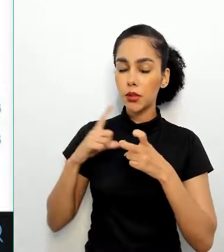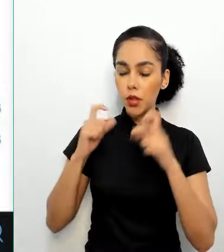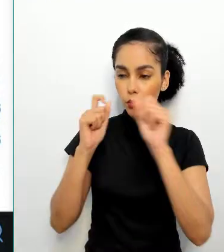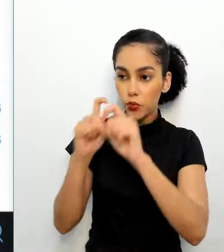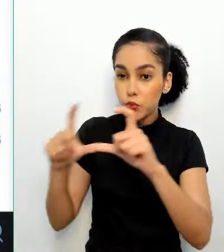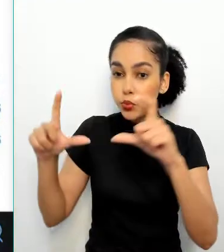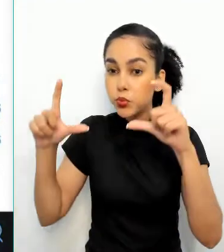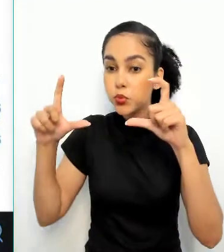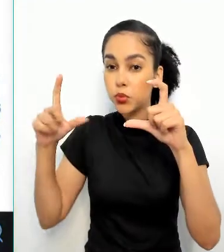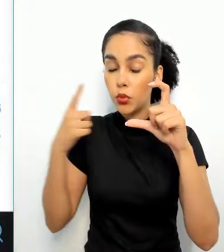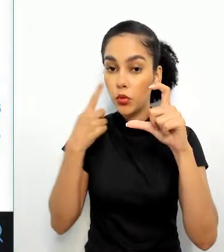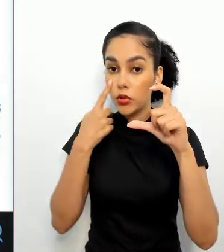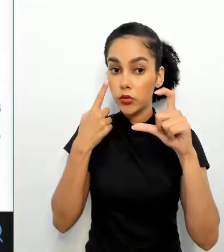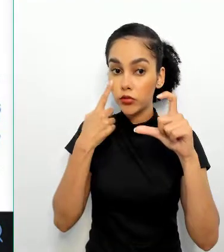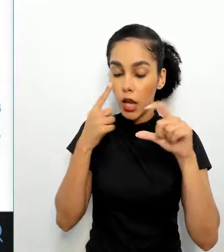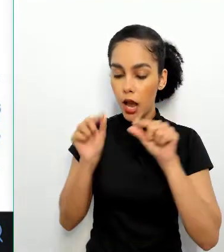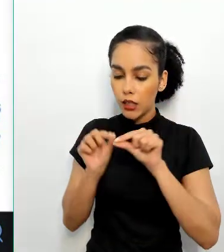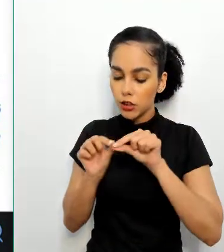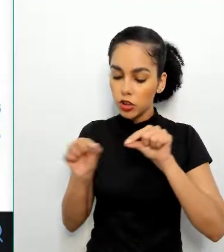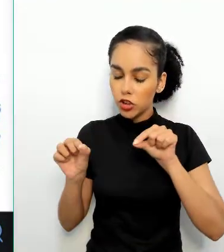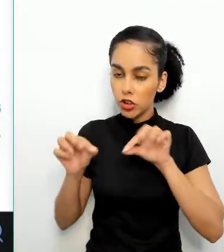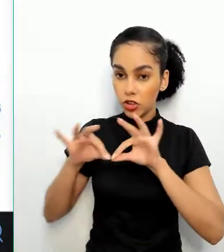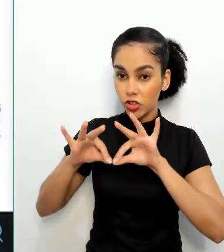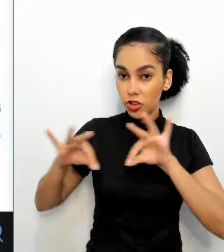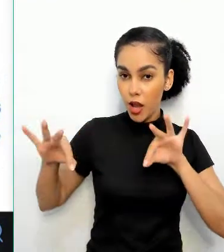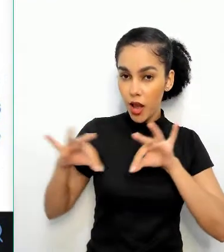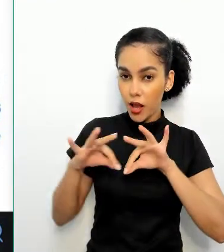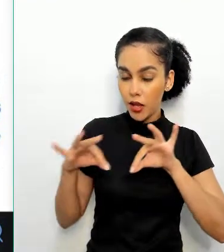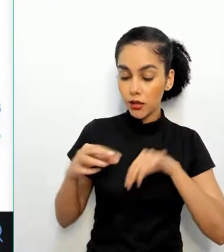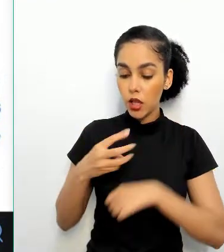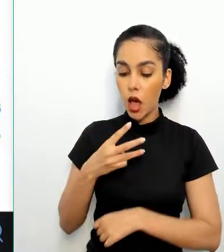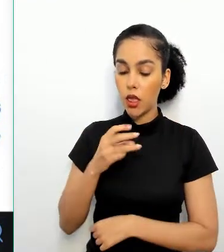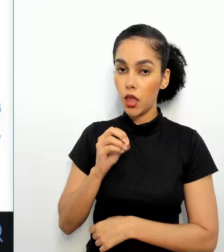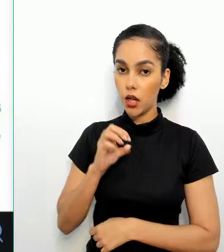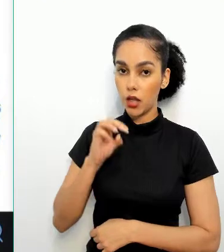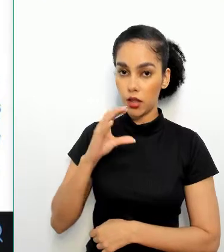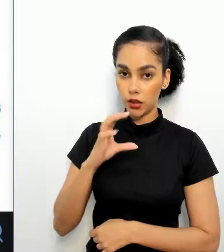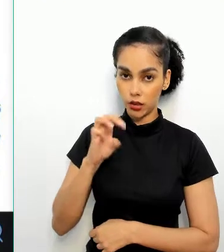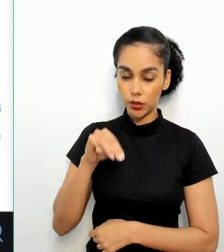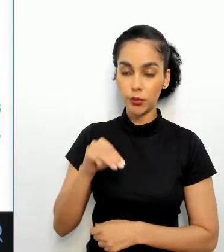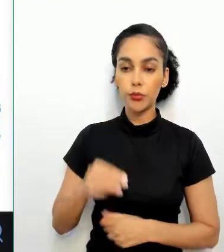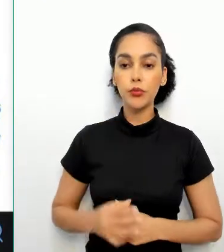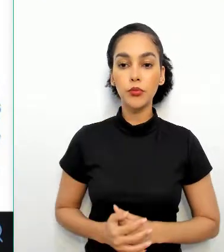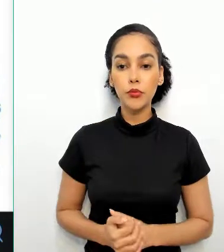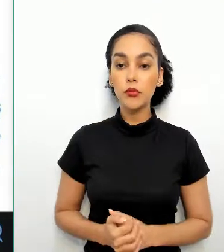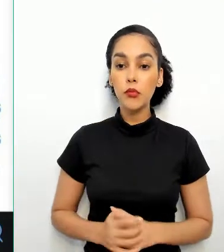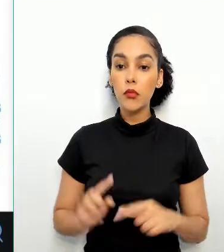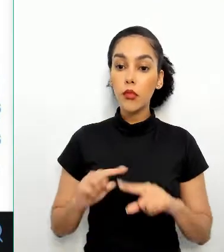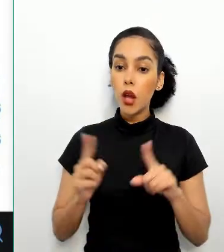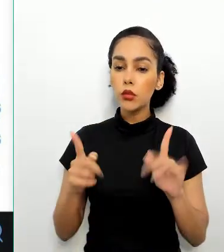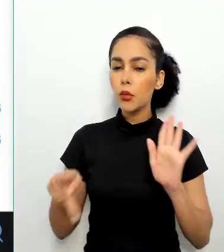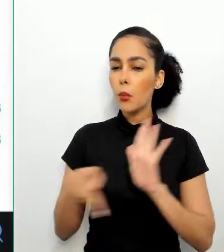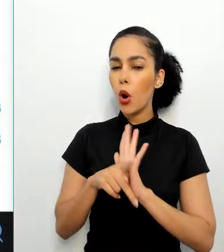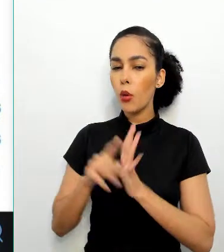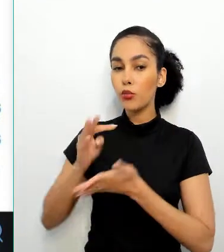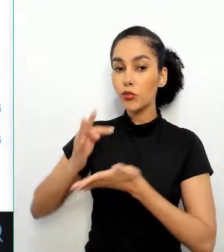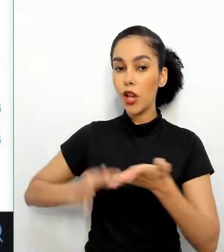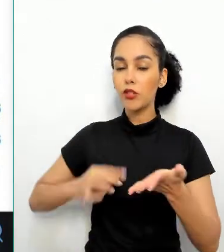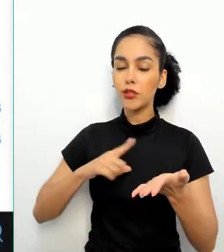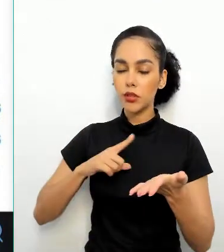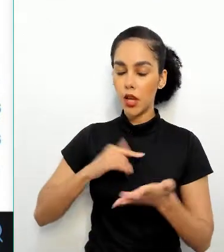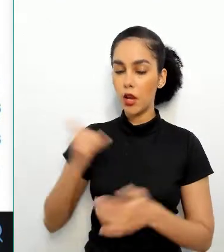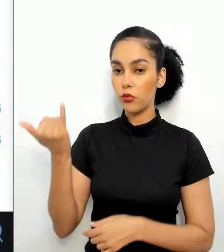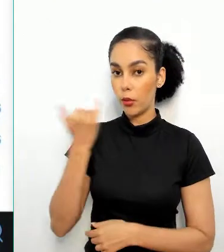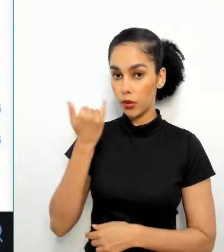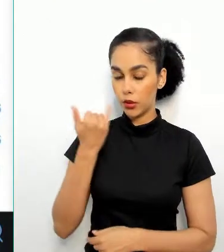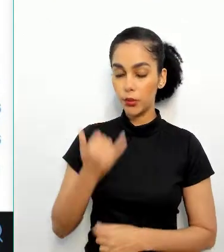aqui, aproximou, para dizer que a distância entre essas vigas é de 30 centímetros. Mas no próprio texto ele vai